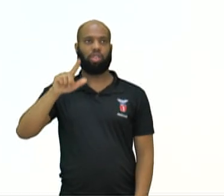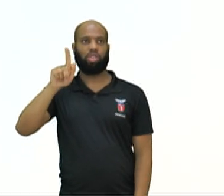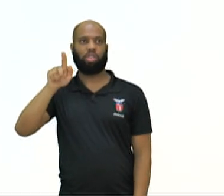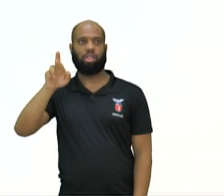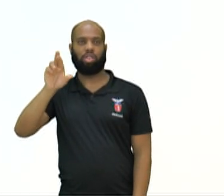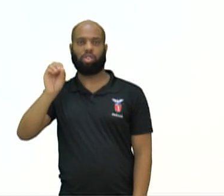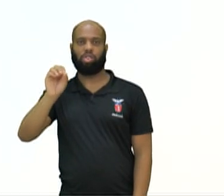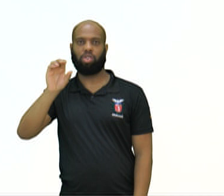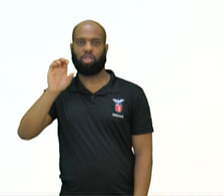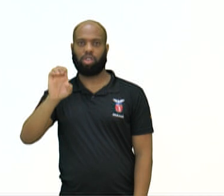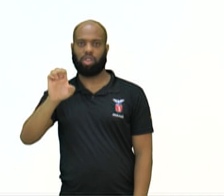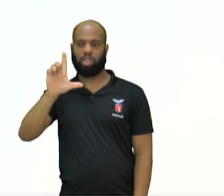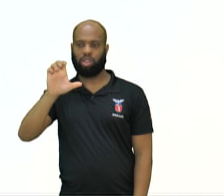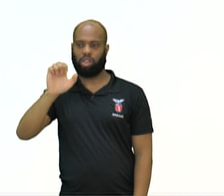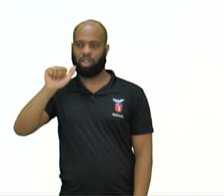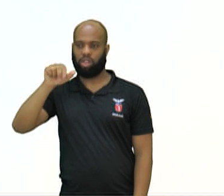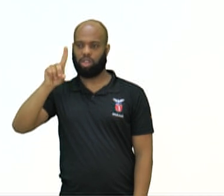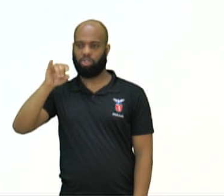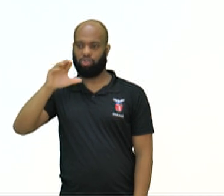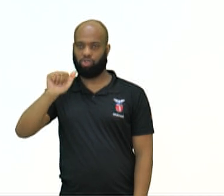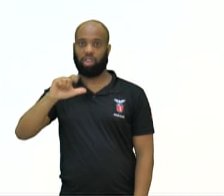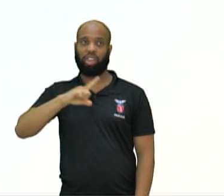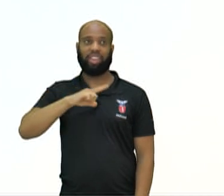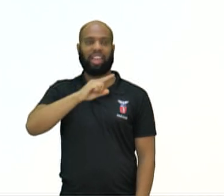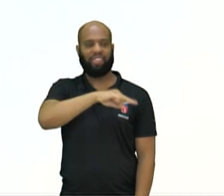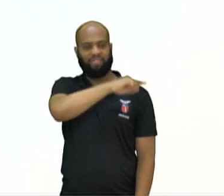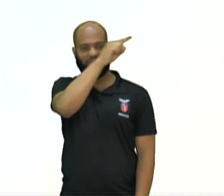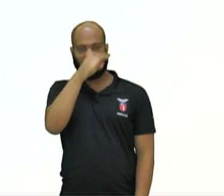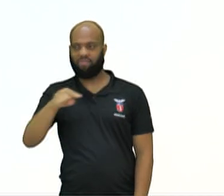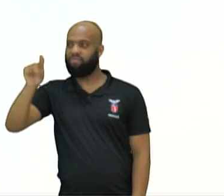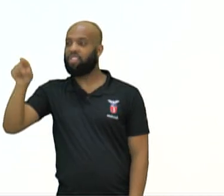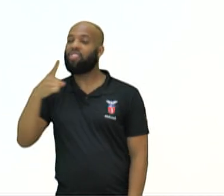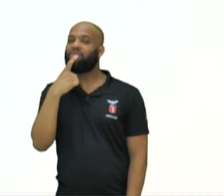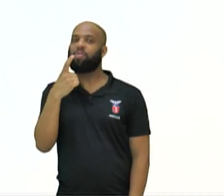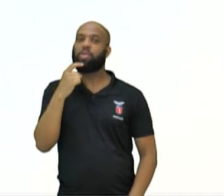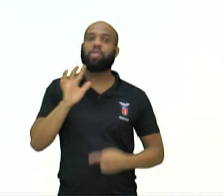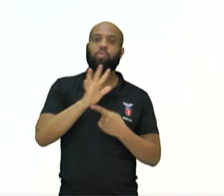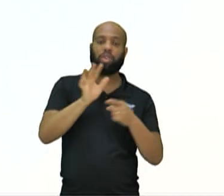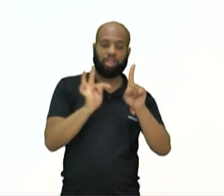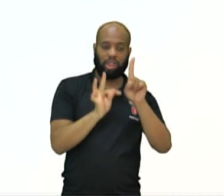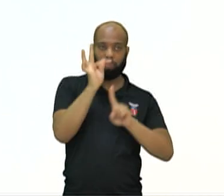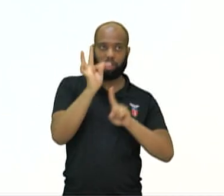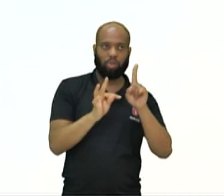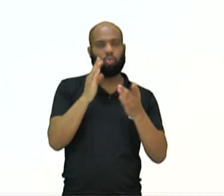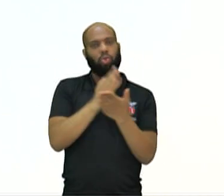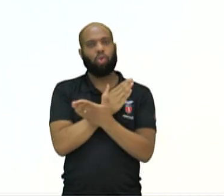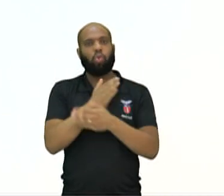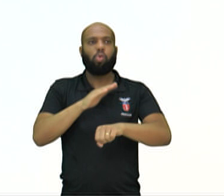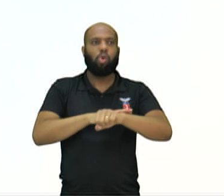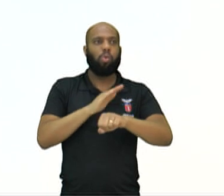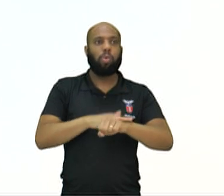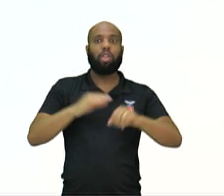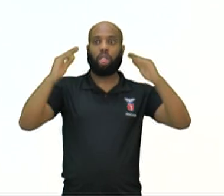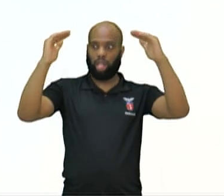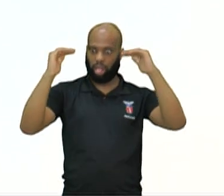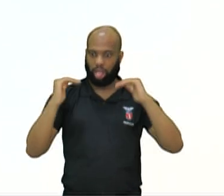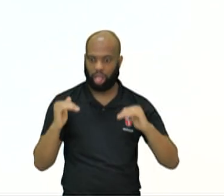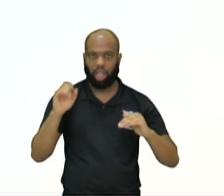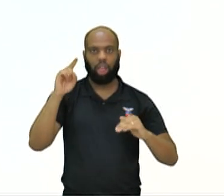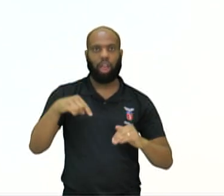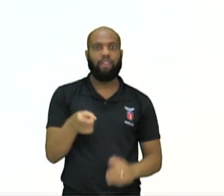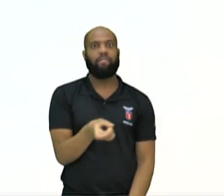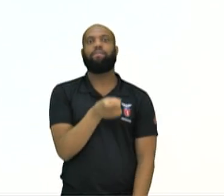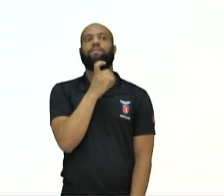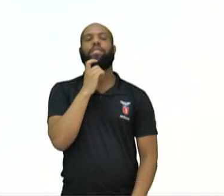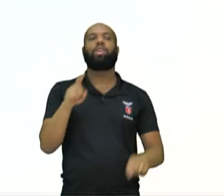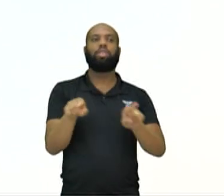linha vermelha que indica a temperatura, nos momentos ali que nós temos as temperaturas bastante baixas, e observe também o índice